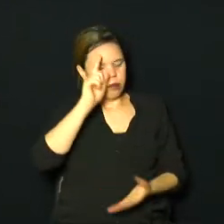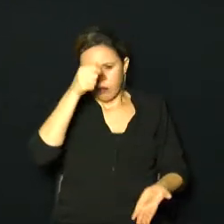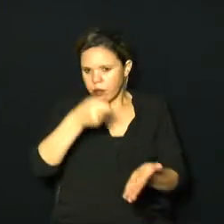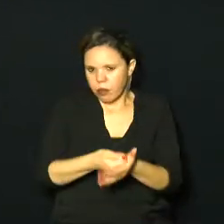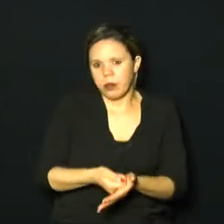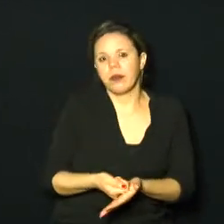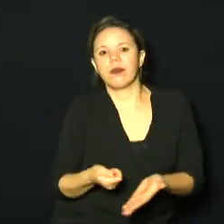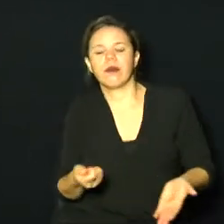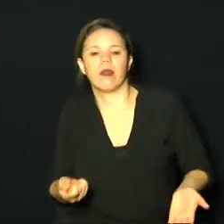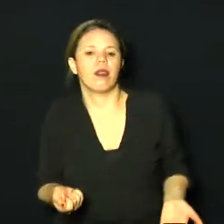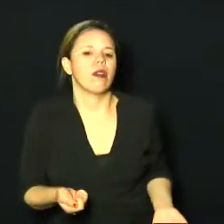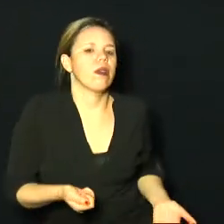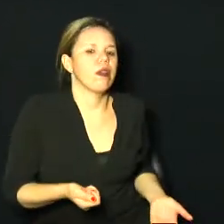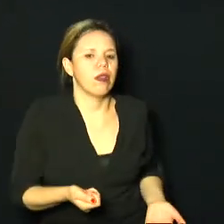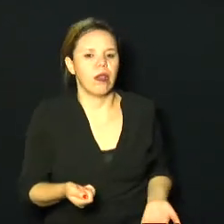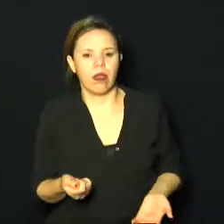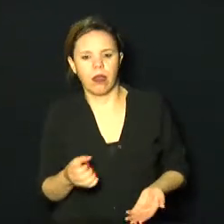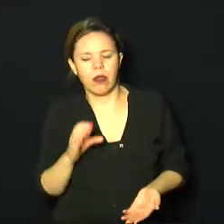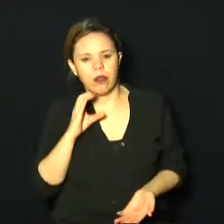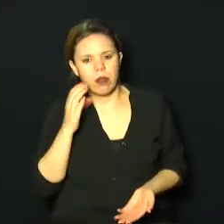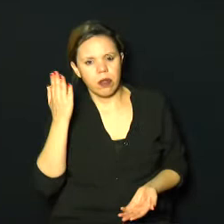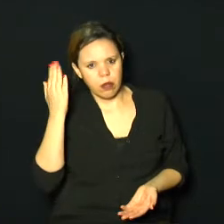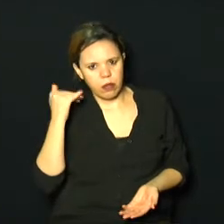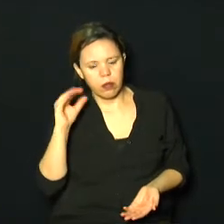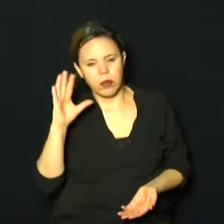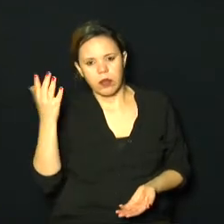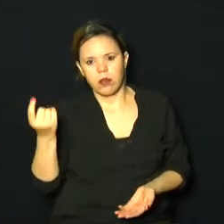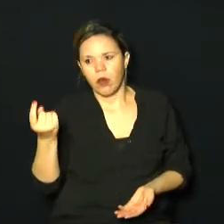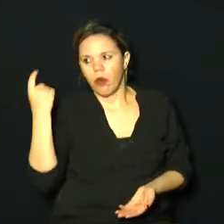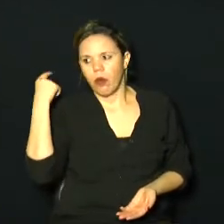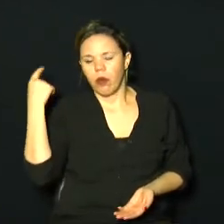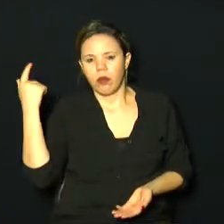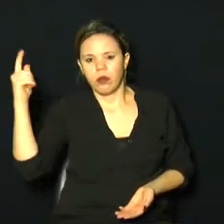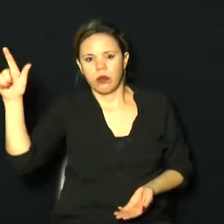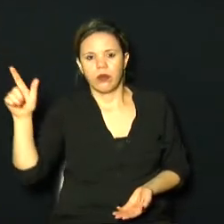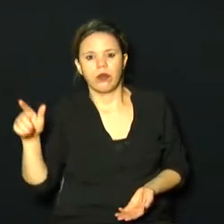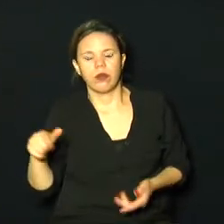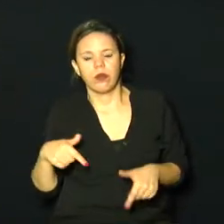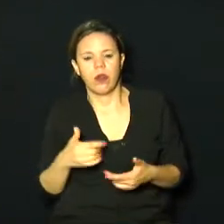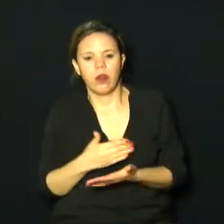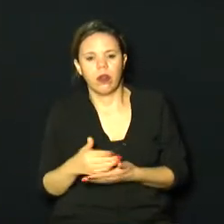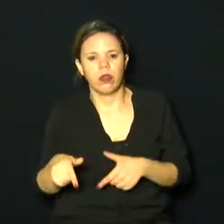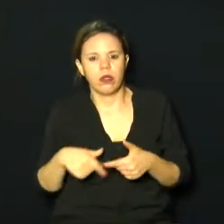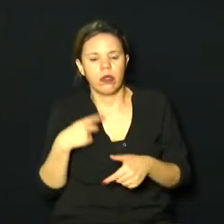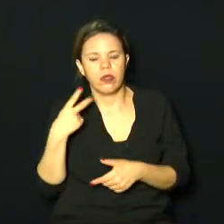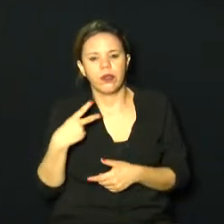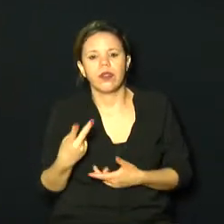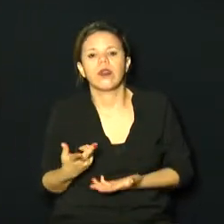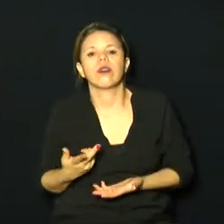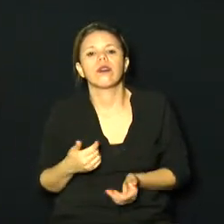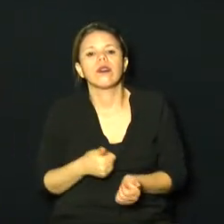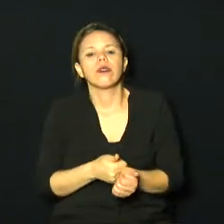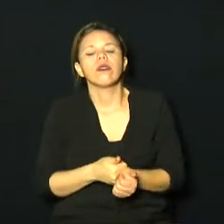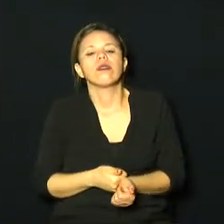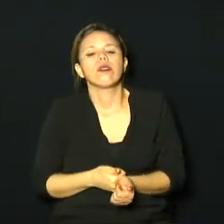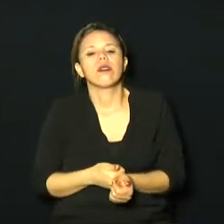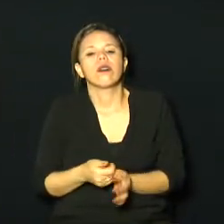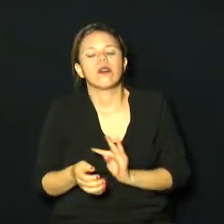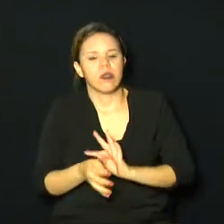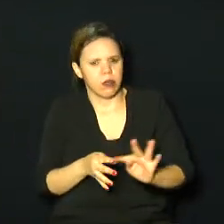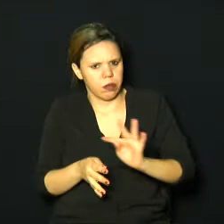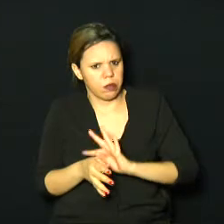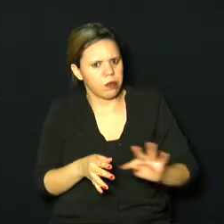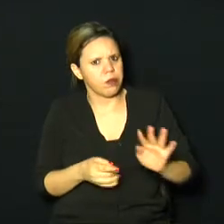garantir, e o Carlão acompanhou desde lá do Nova Aliança, no início do mandato, né, Carlão? Exato. Acompanhou lá, onde o Conselho Tutelar também